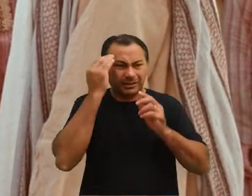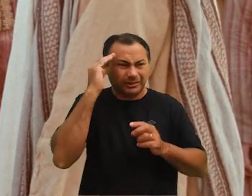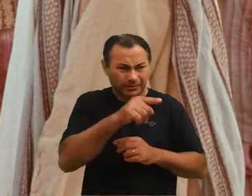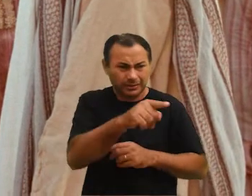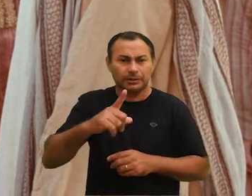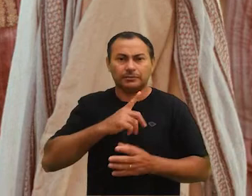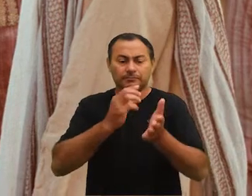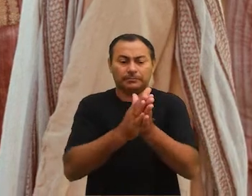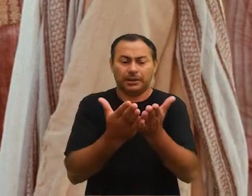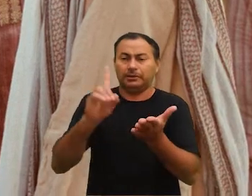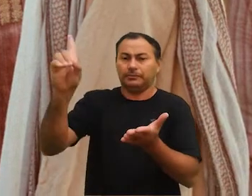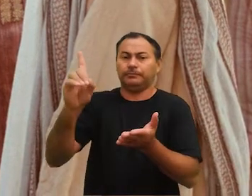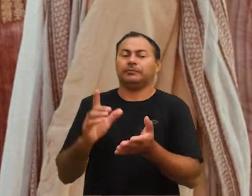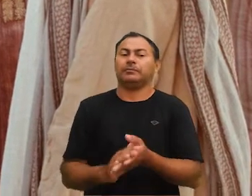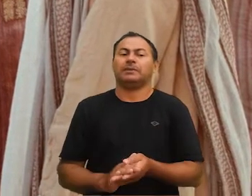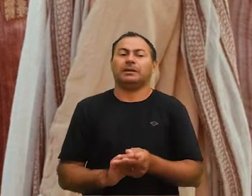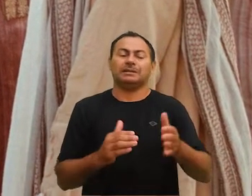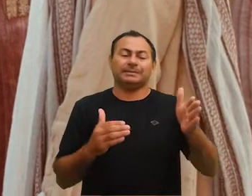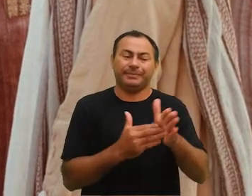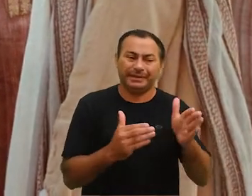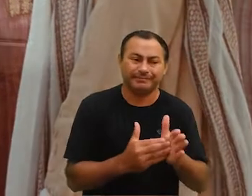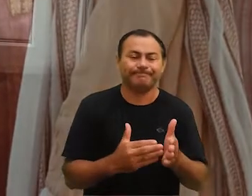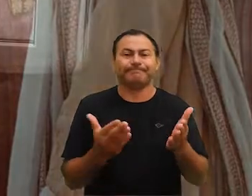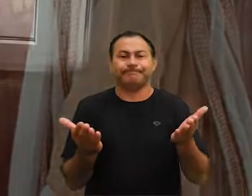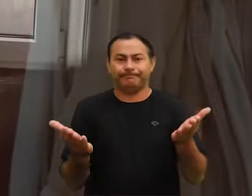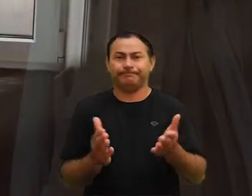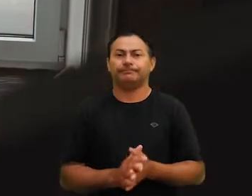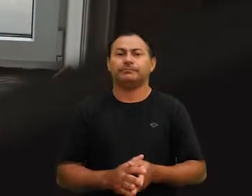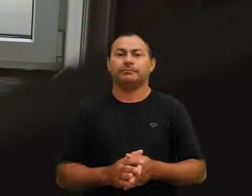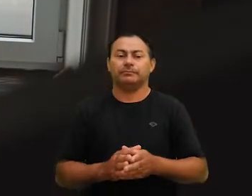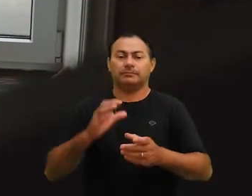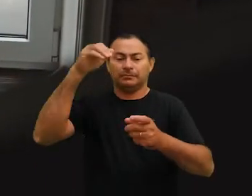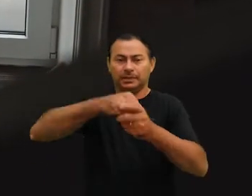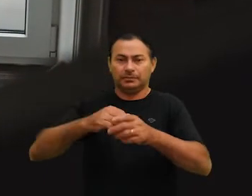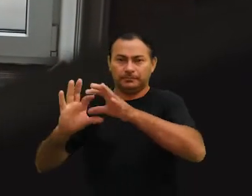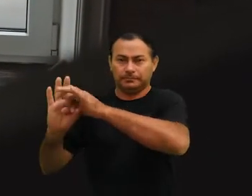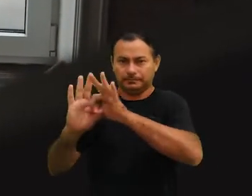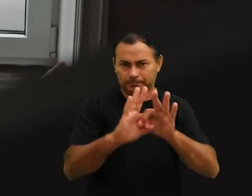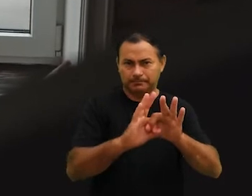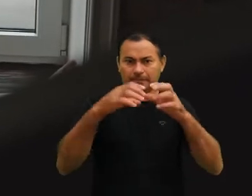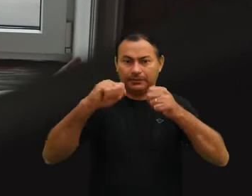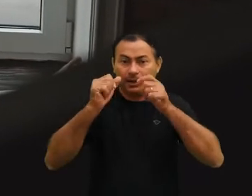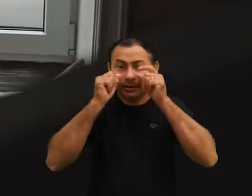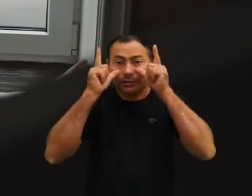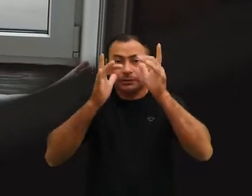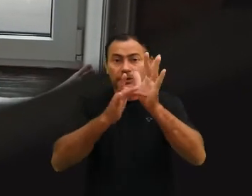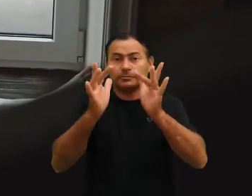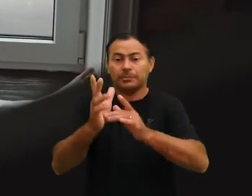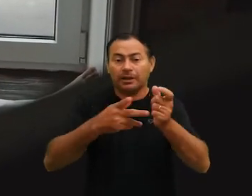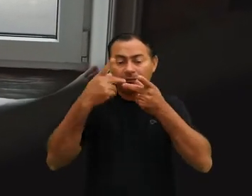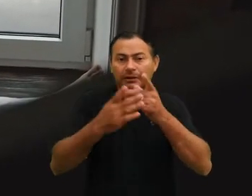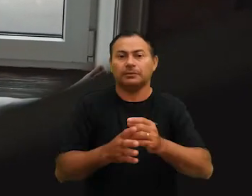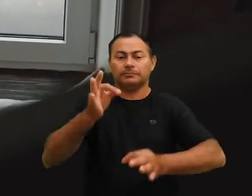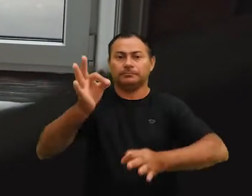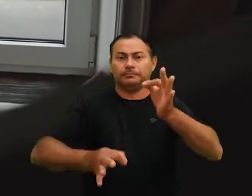visão que vocês terão das Escrituras será muito limitada. Dentro deste contexto, devemos prestar atenção no que Jesus